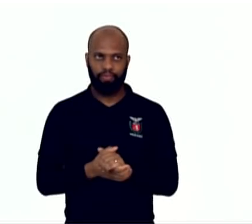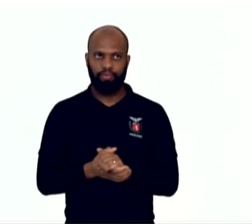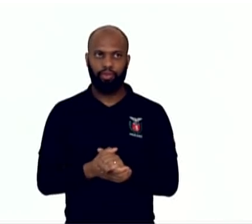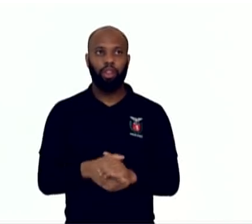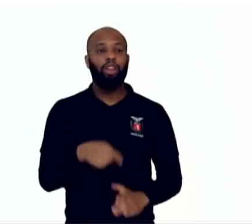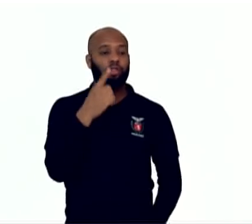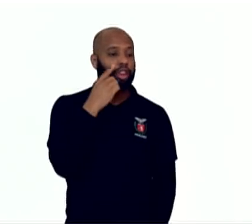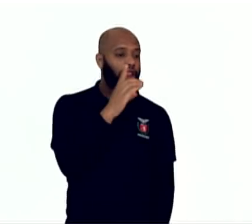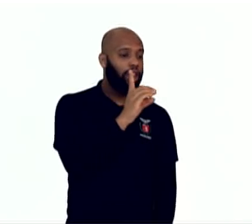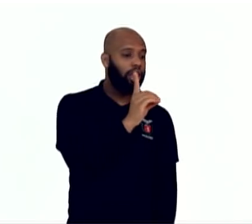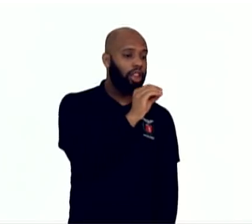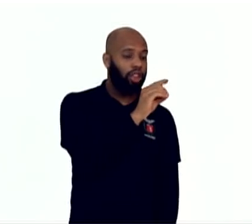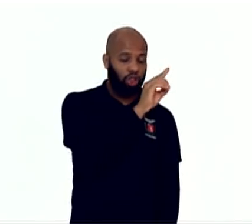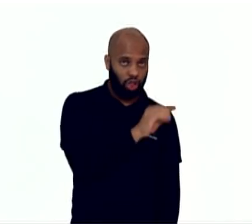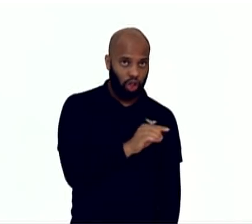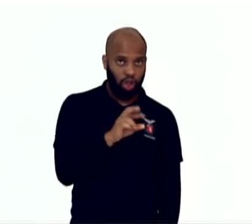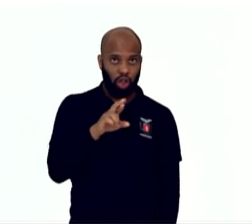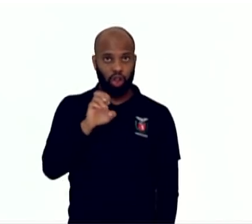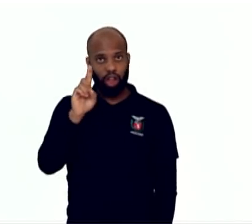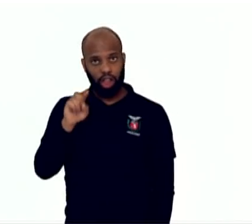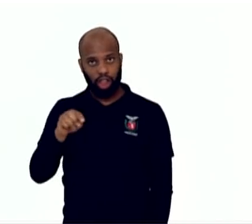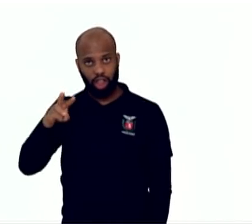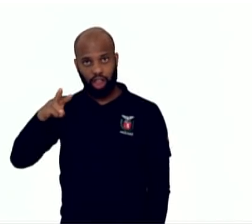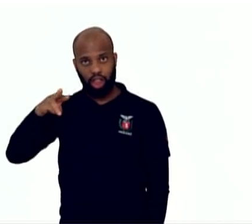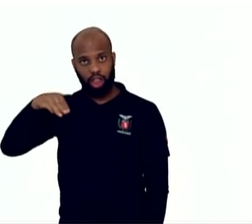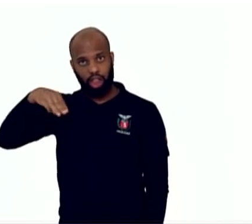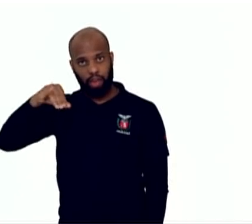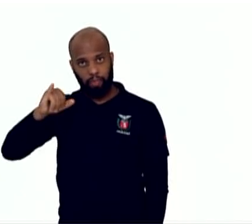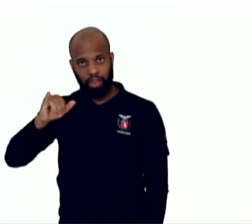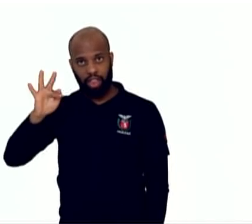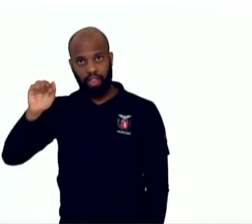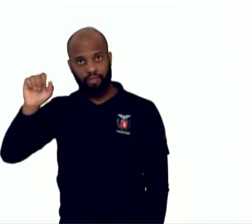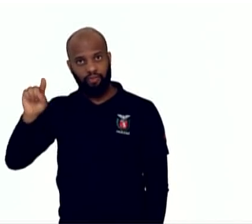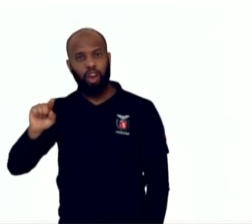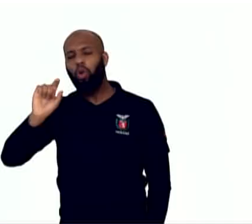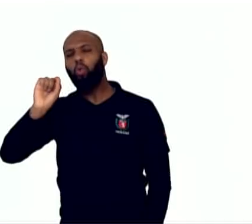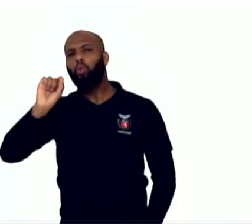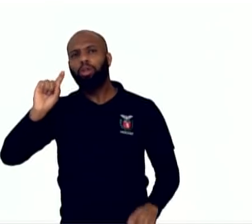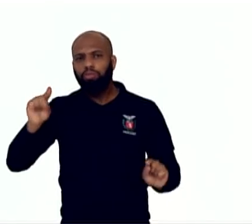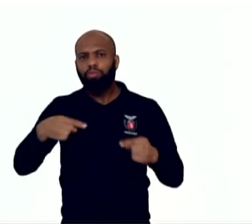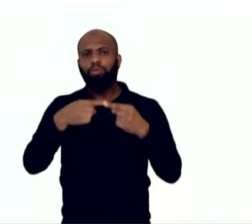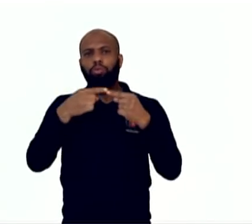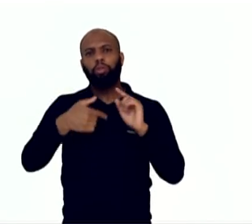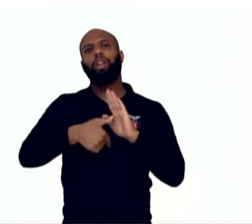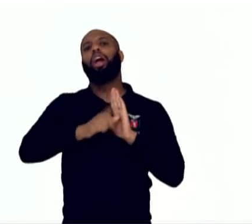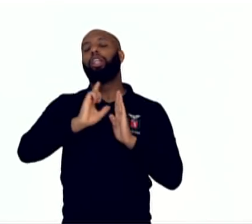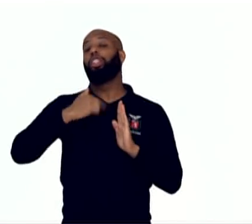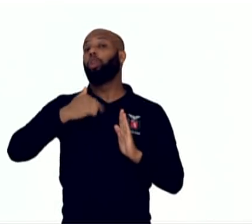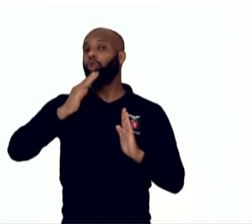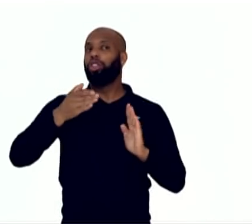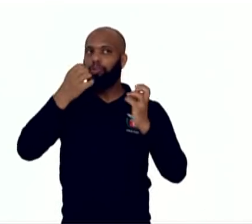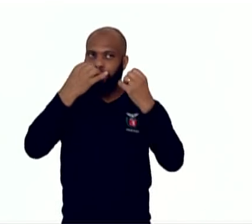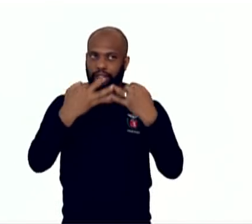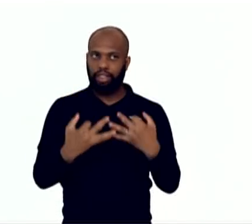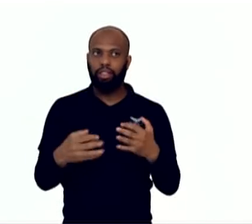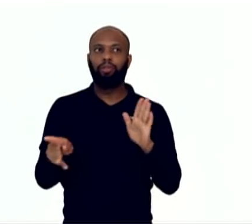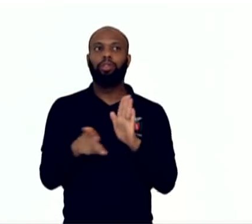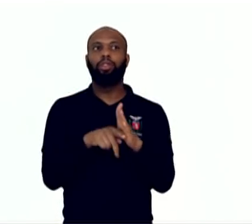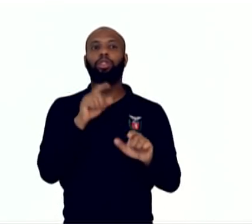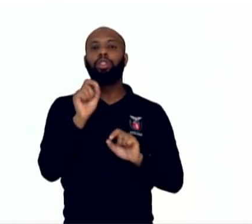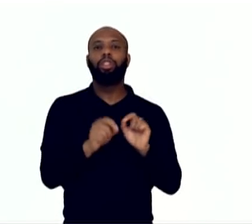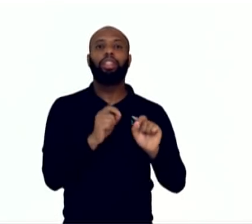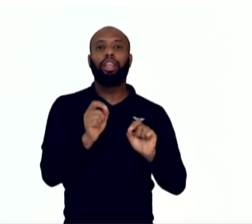observe, o dó, ré, mi, fá correspondem a quê? Eu falei já, não é mesmo? Correspondem